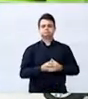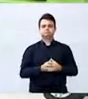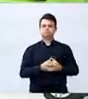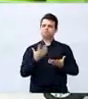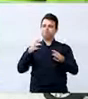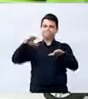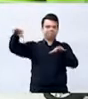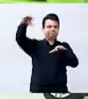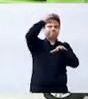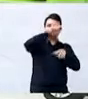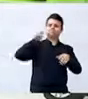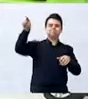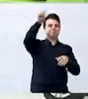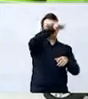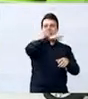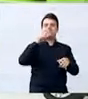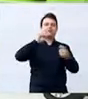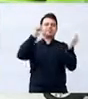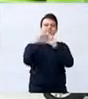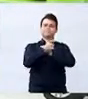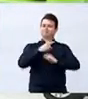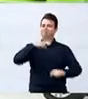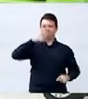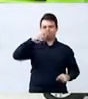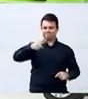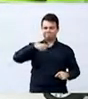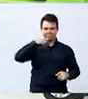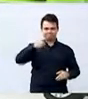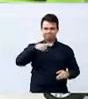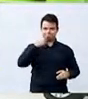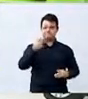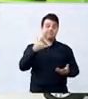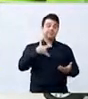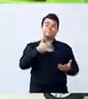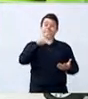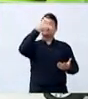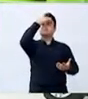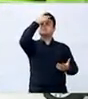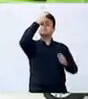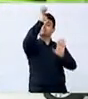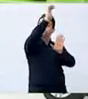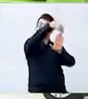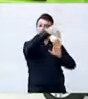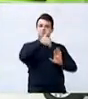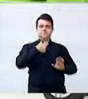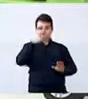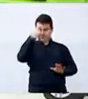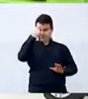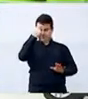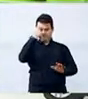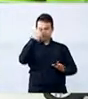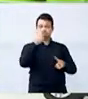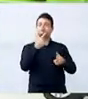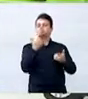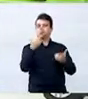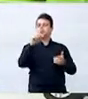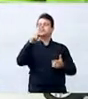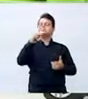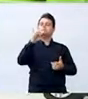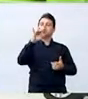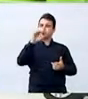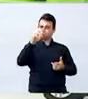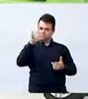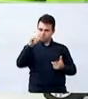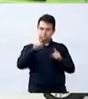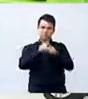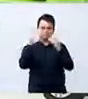não conseguem trabalhar com a pessoa por conta de questões psicológicas, né? Então o setor da psicologia, como todos